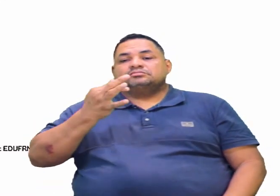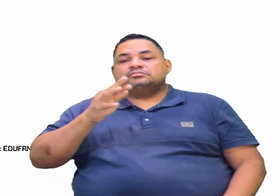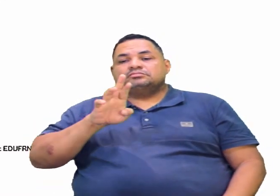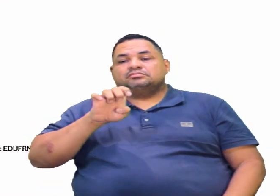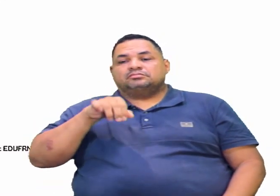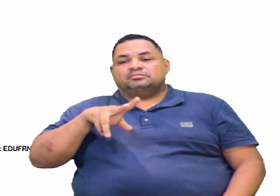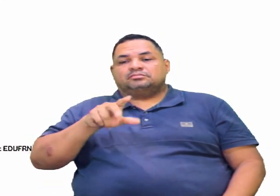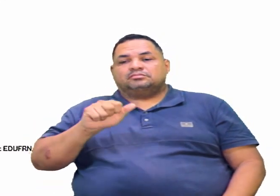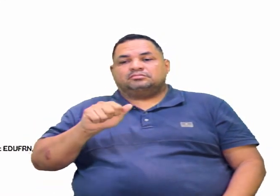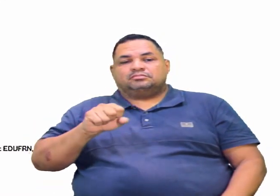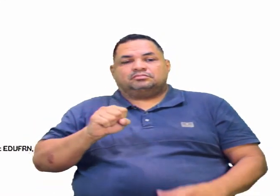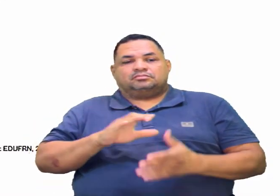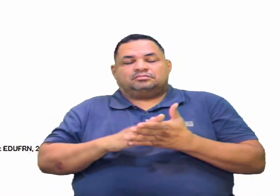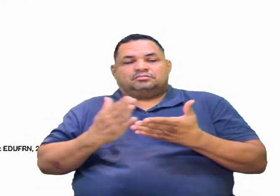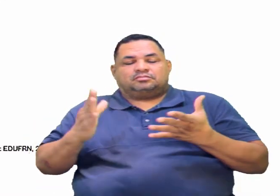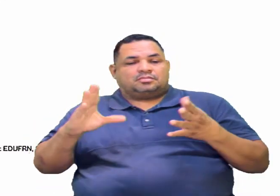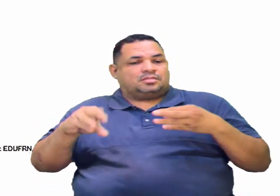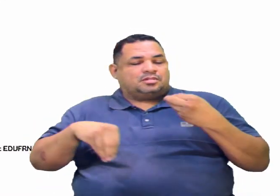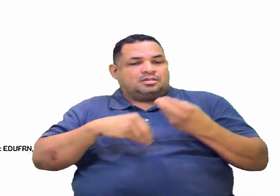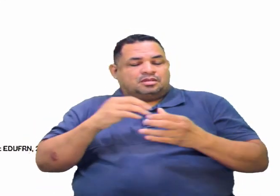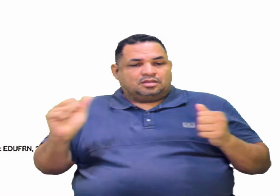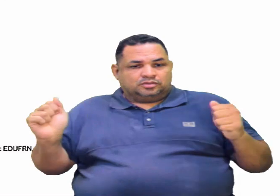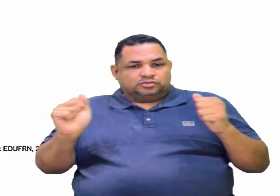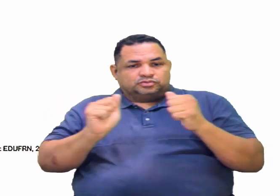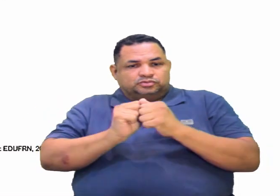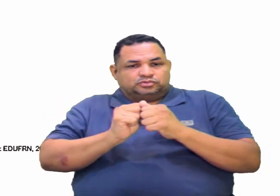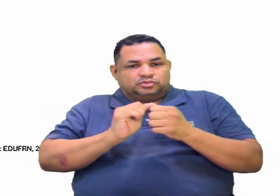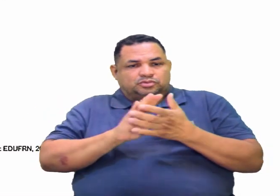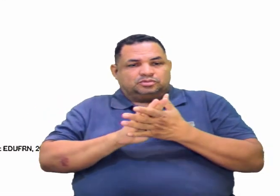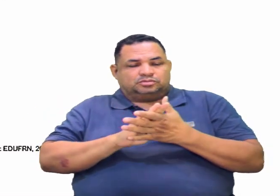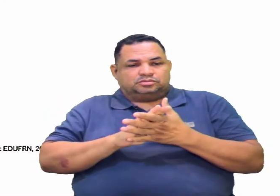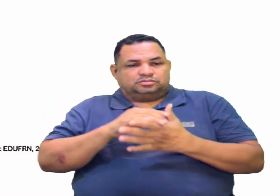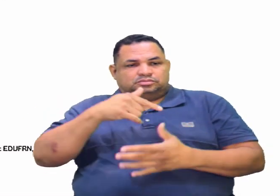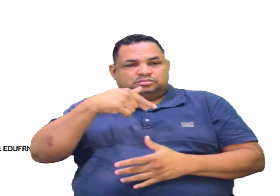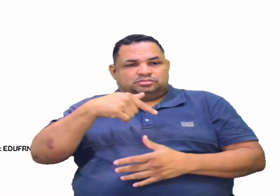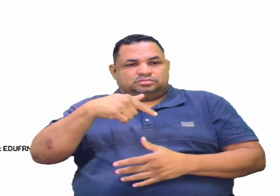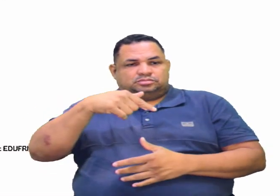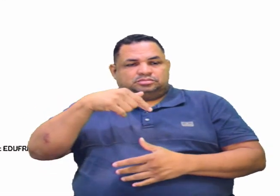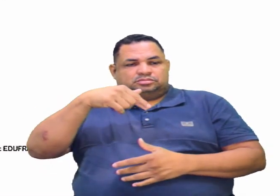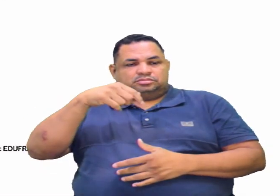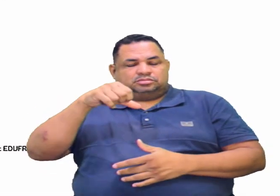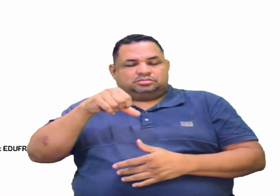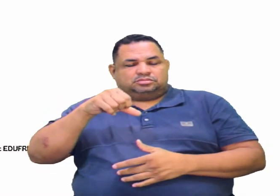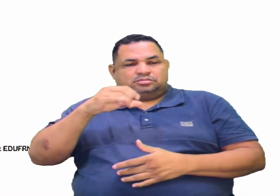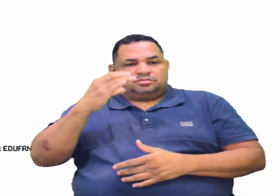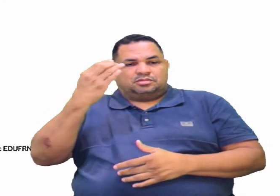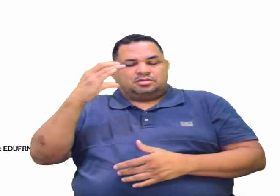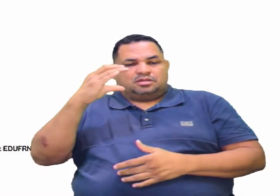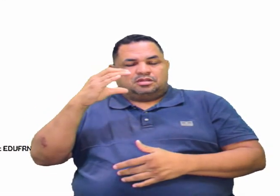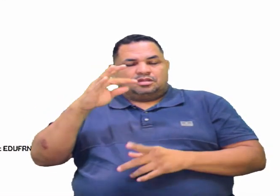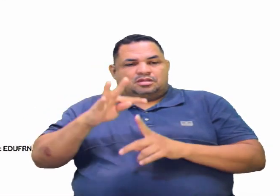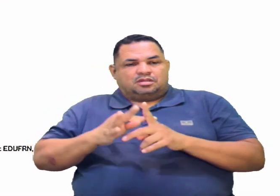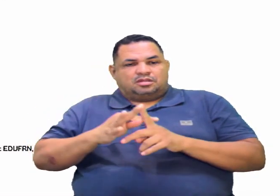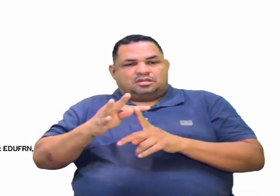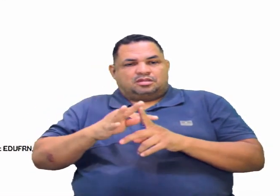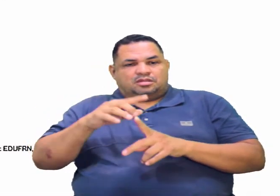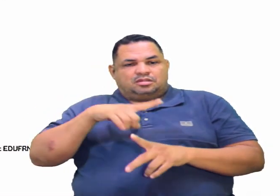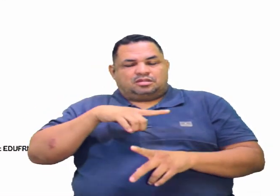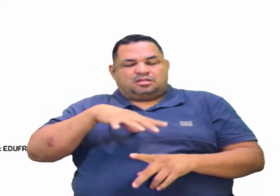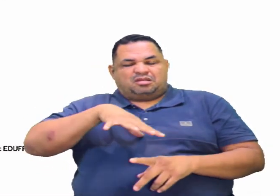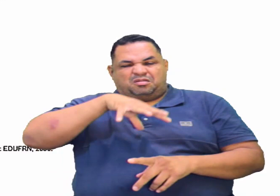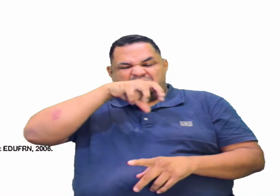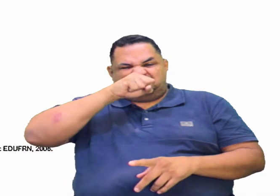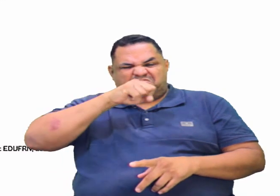a efedrina, que funde a 79 graus Celsius. Tem um